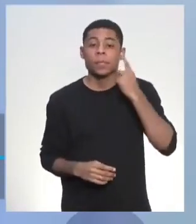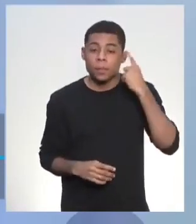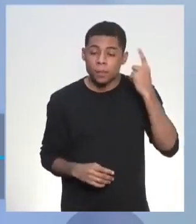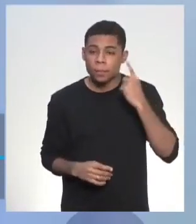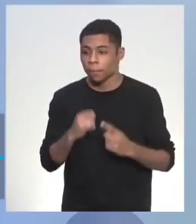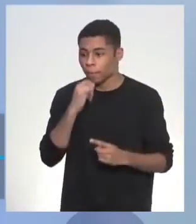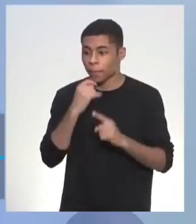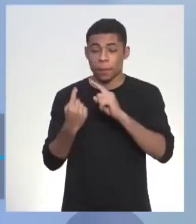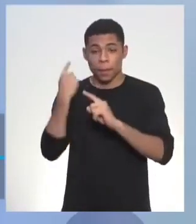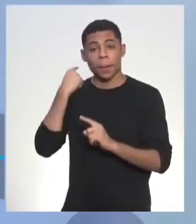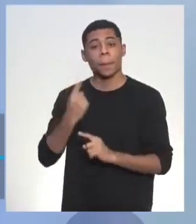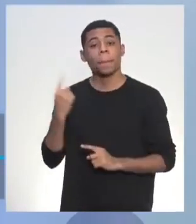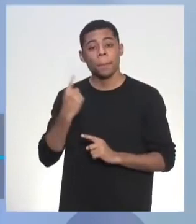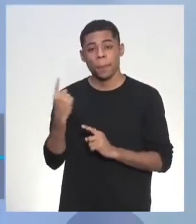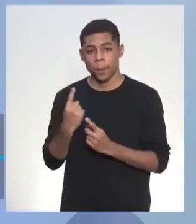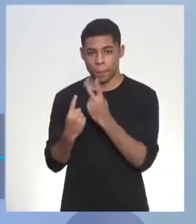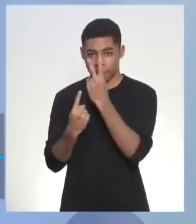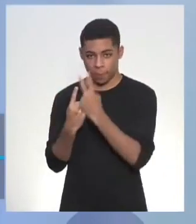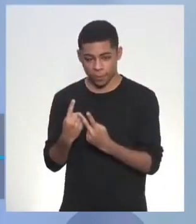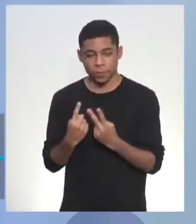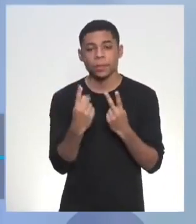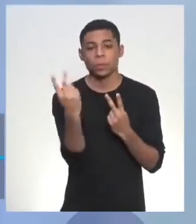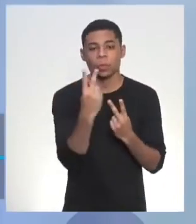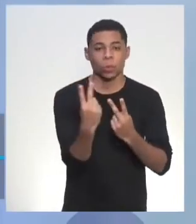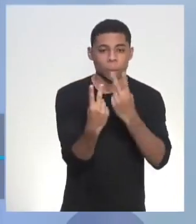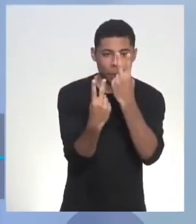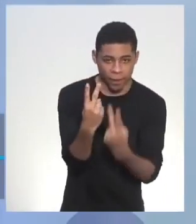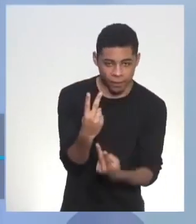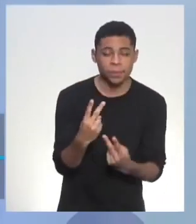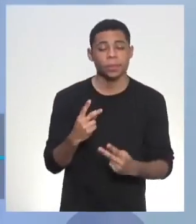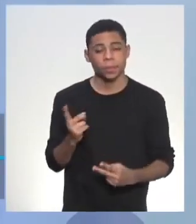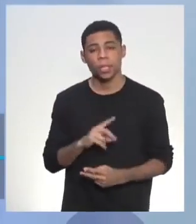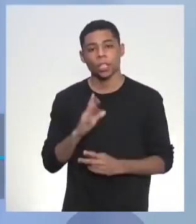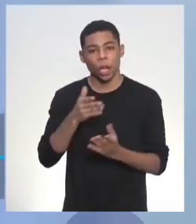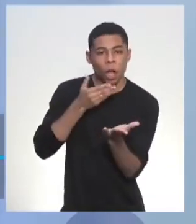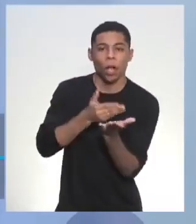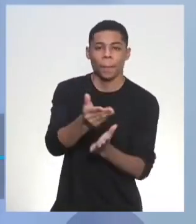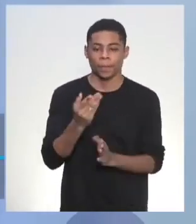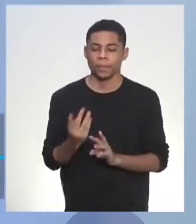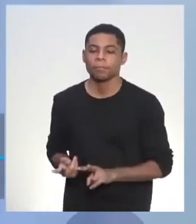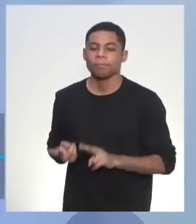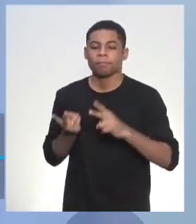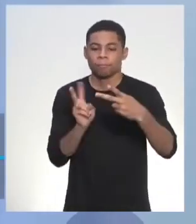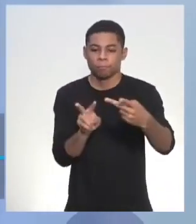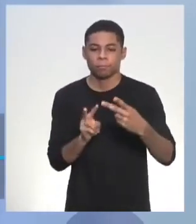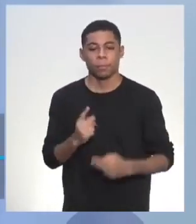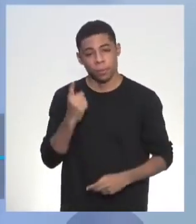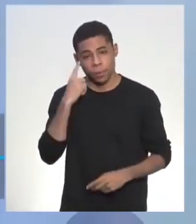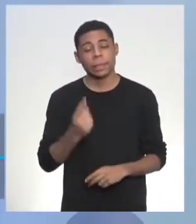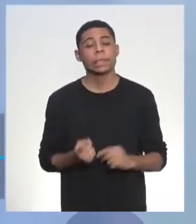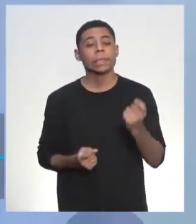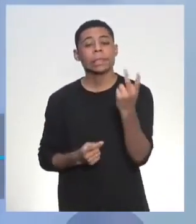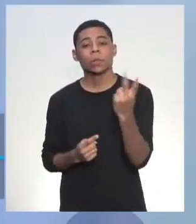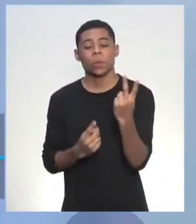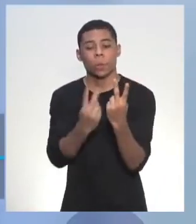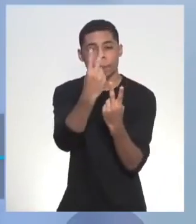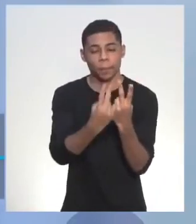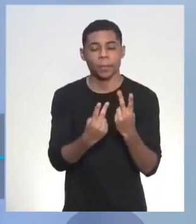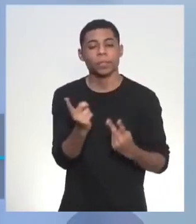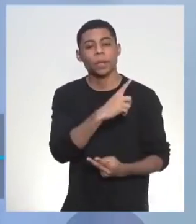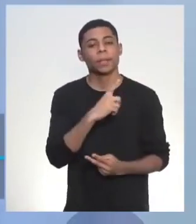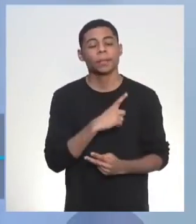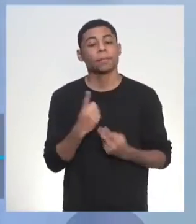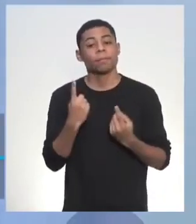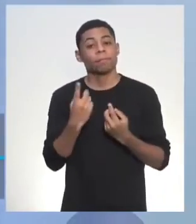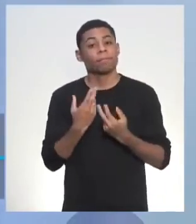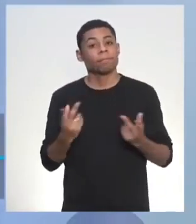foram estudadas no primeiro bimestre, já dando aquele start para o segundo bimestre. E o segundo bimestre, a gente tem um material especial para